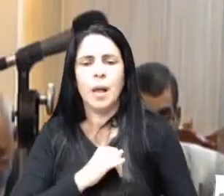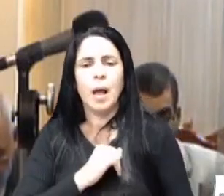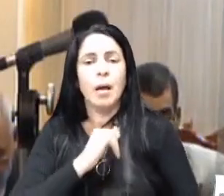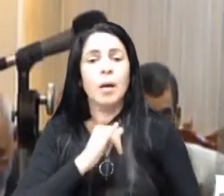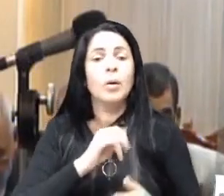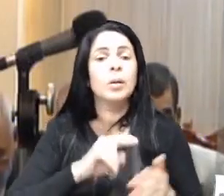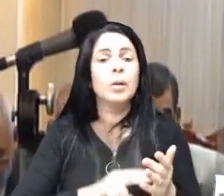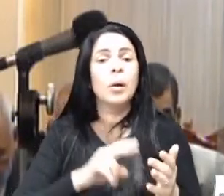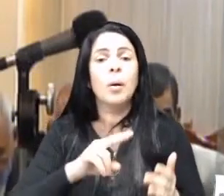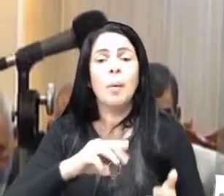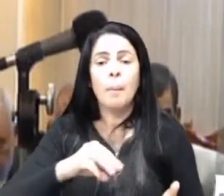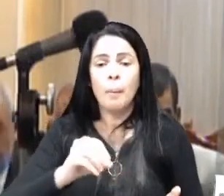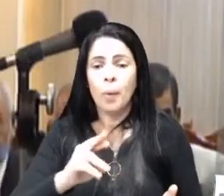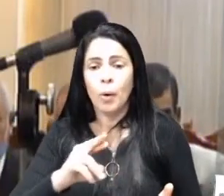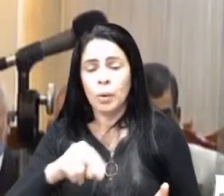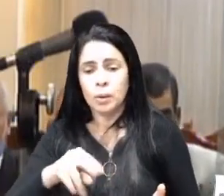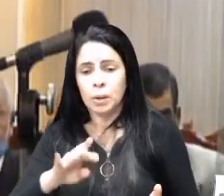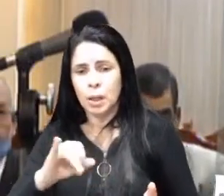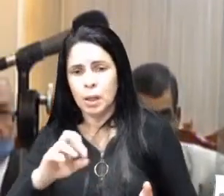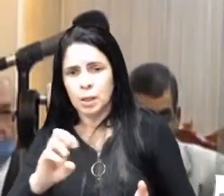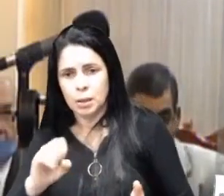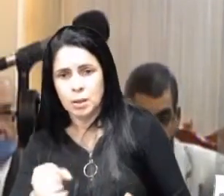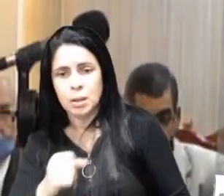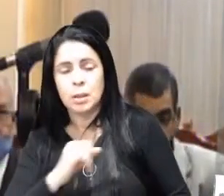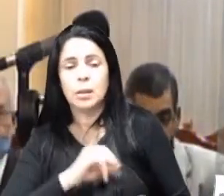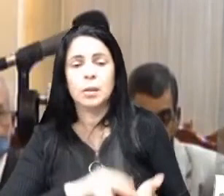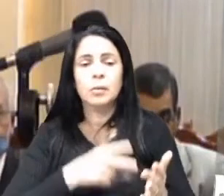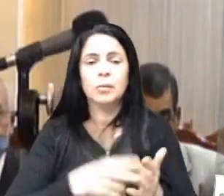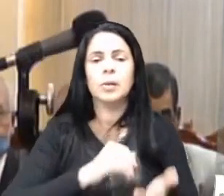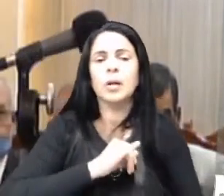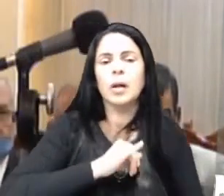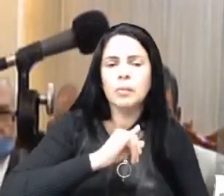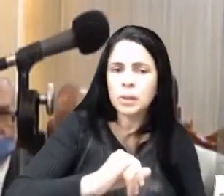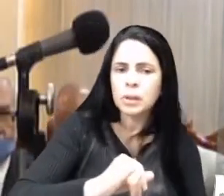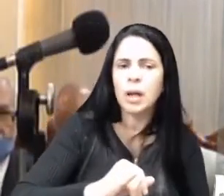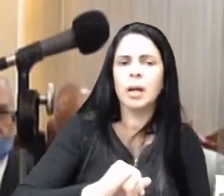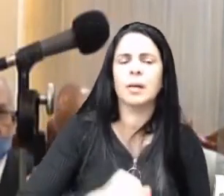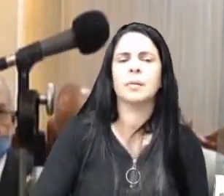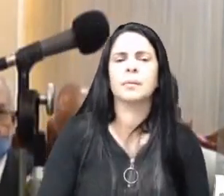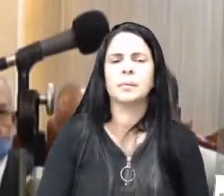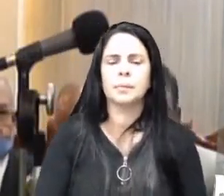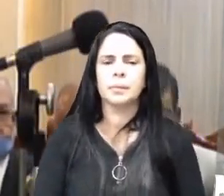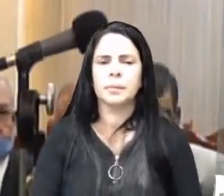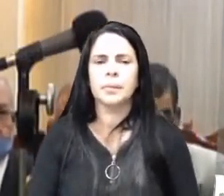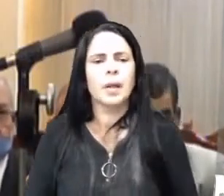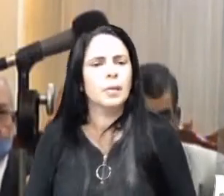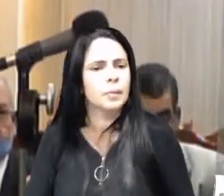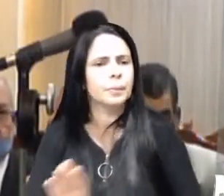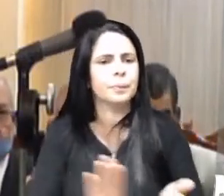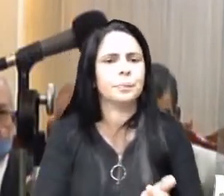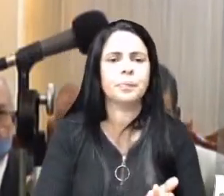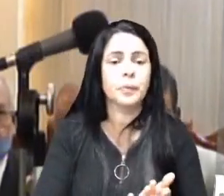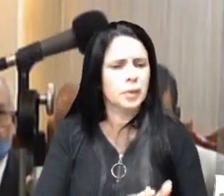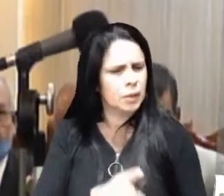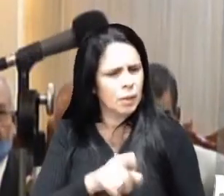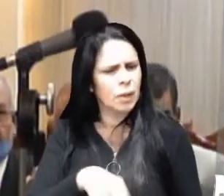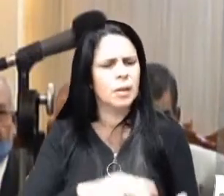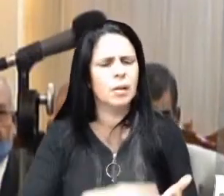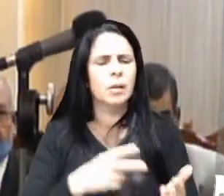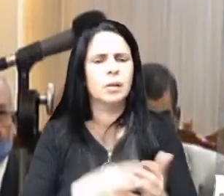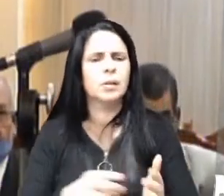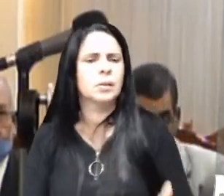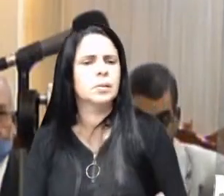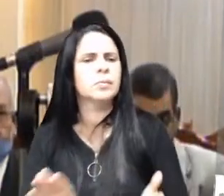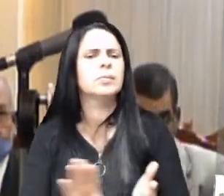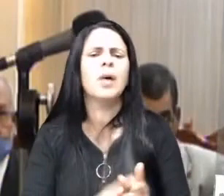aconselhar, fazer alguém se lembrar. Então, admoestar, o que é admoestar? Chegue junto de alguém.